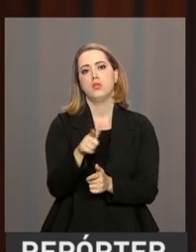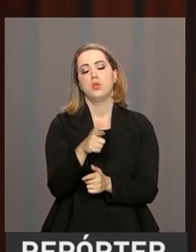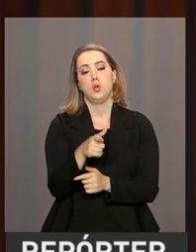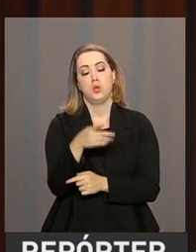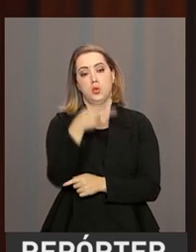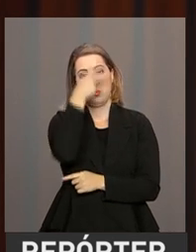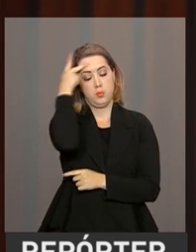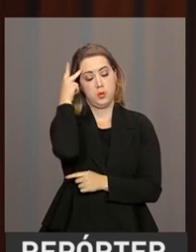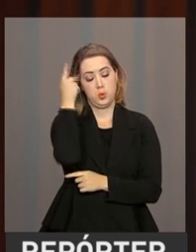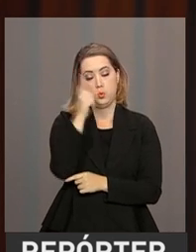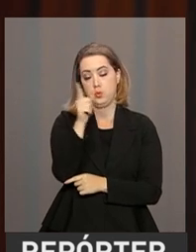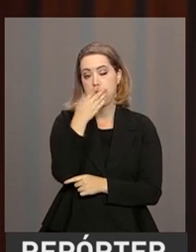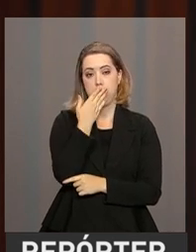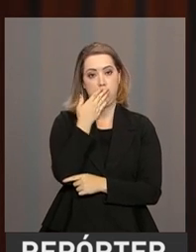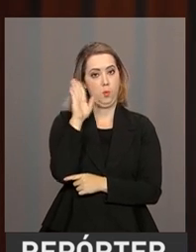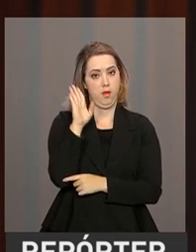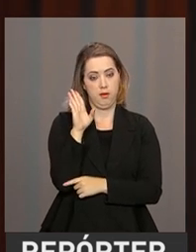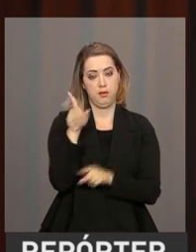candidatos,